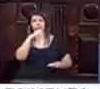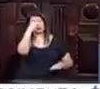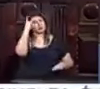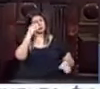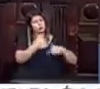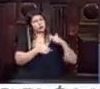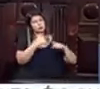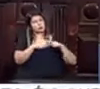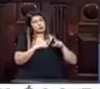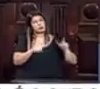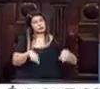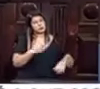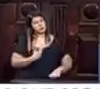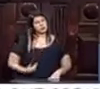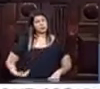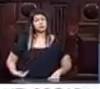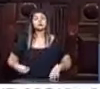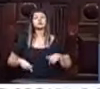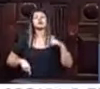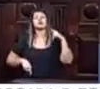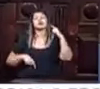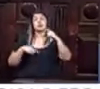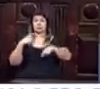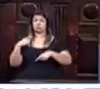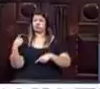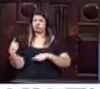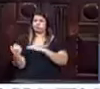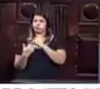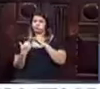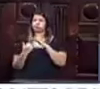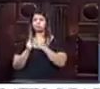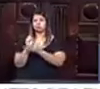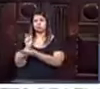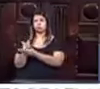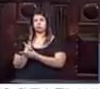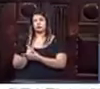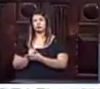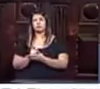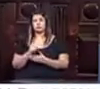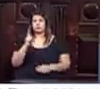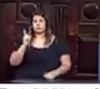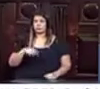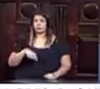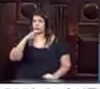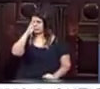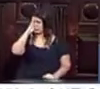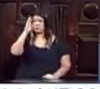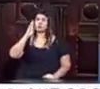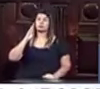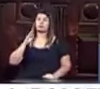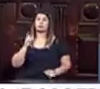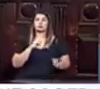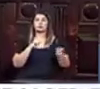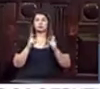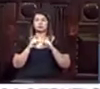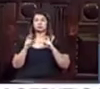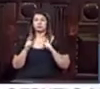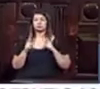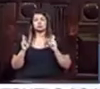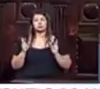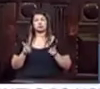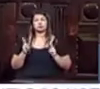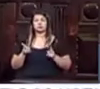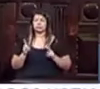público, para depois reconhecer a dívida com uma grande empresa que tem lucro. Esses são pontos essenciais de um debate mínimo pela conjuntura e